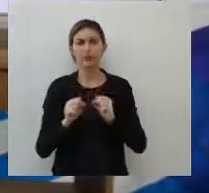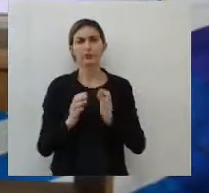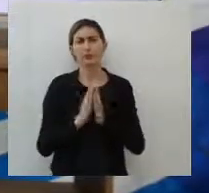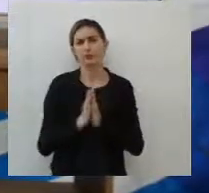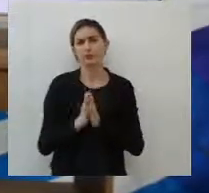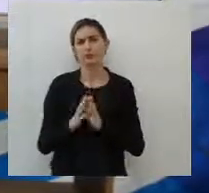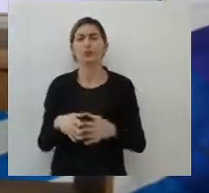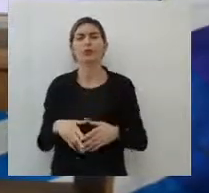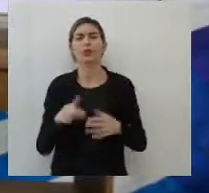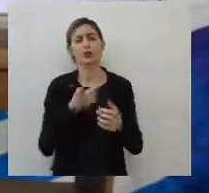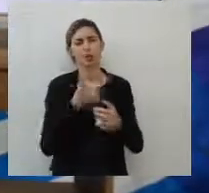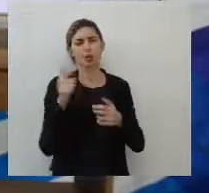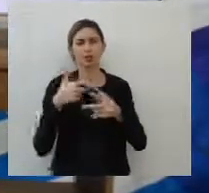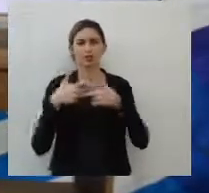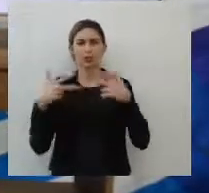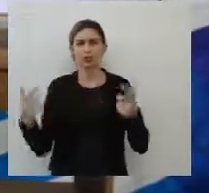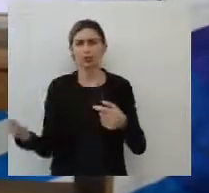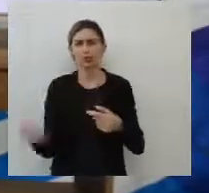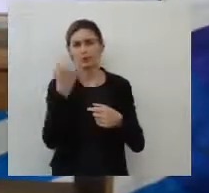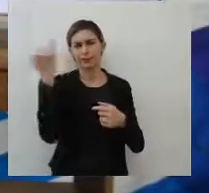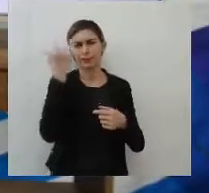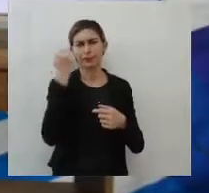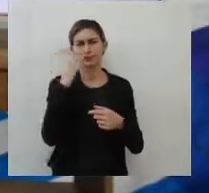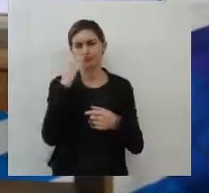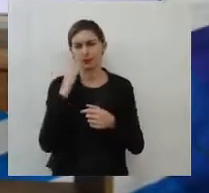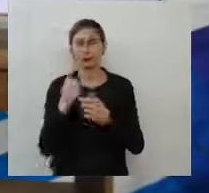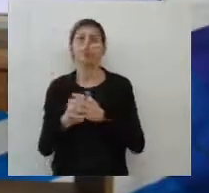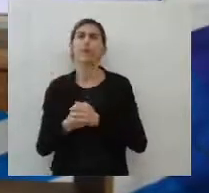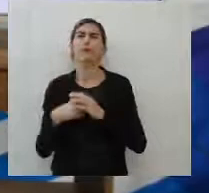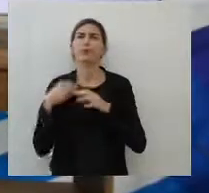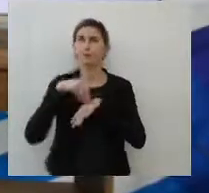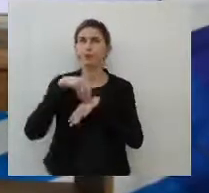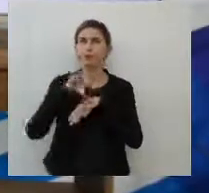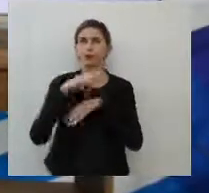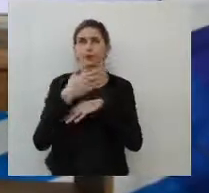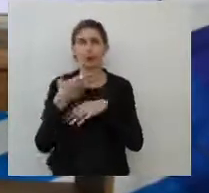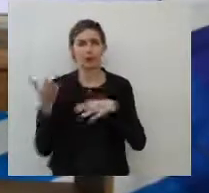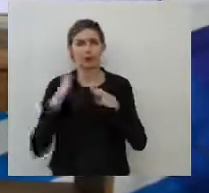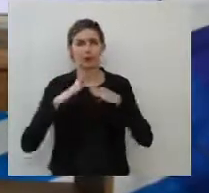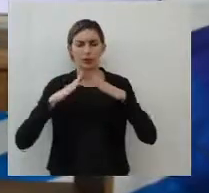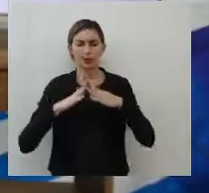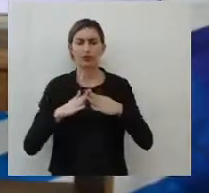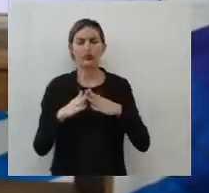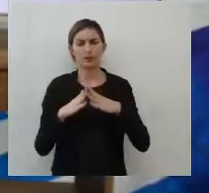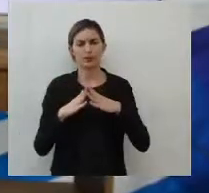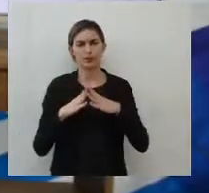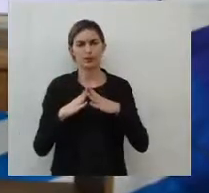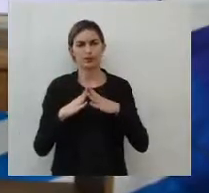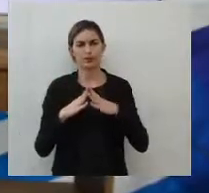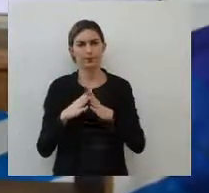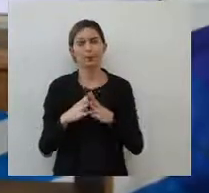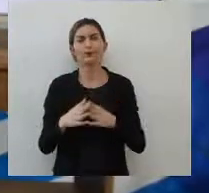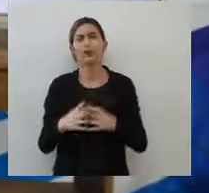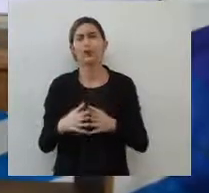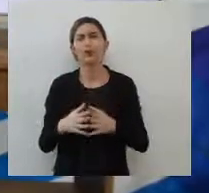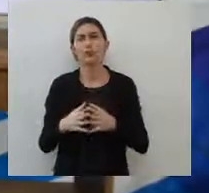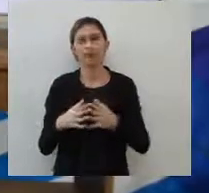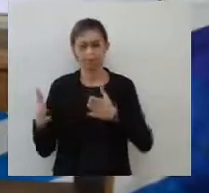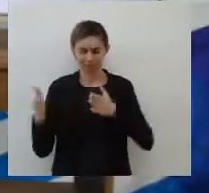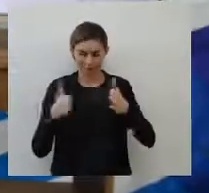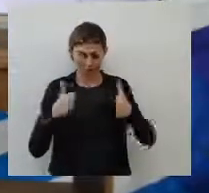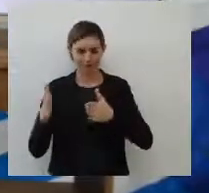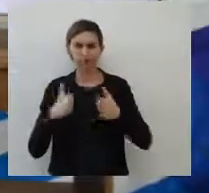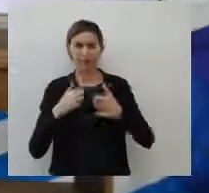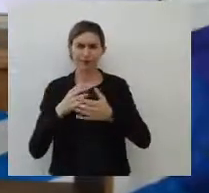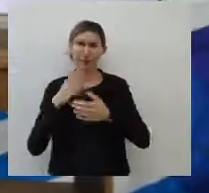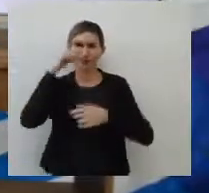isso. Outra coisa importante para você que está em casa é esse período é de